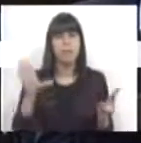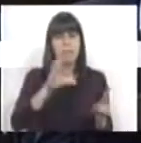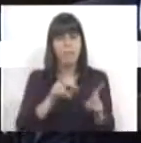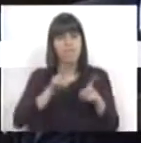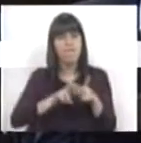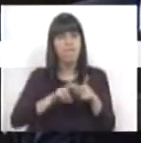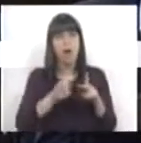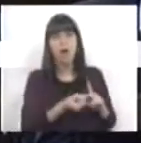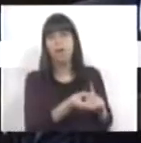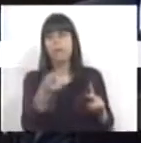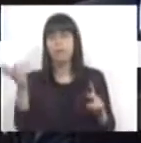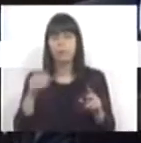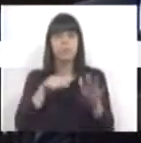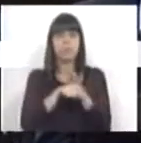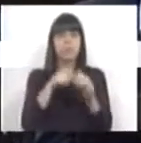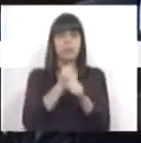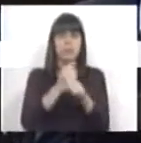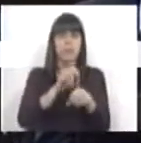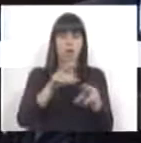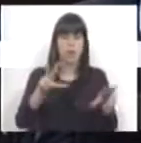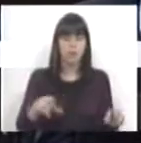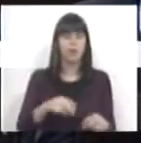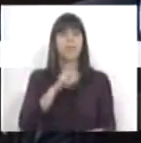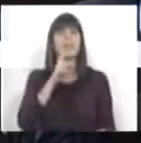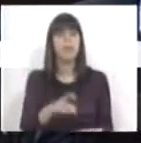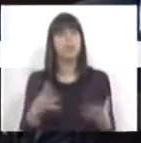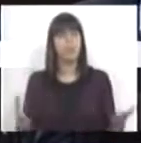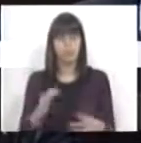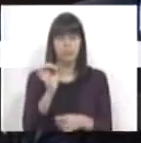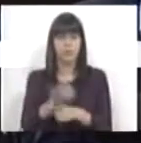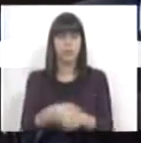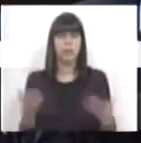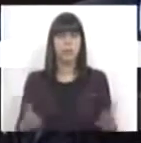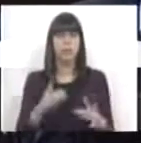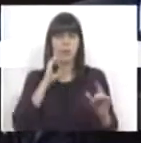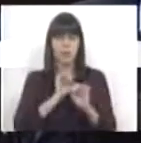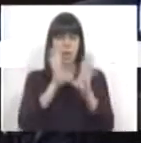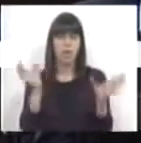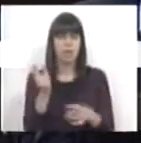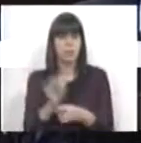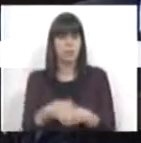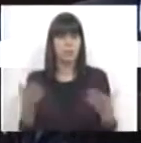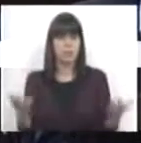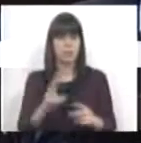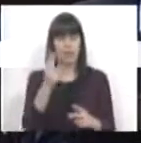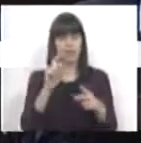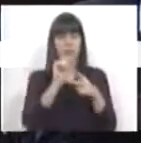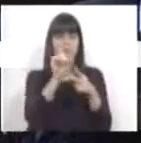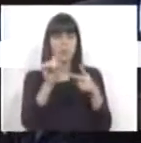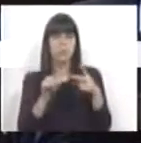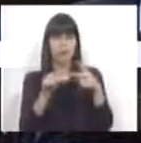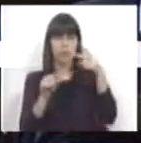mais vagas para internato médico? E a resposta é sim, claramente sim, às duas